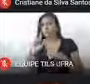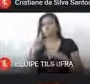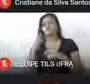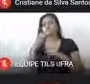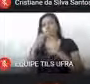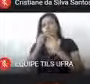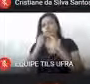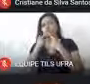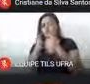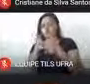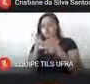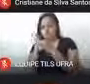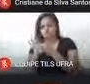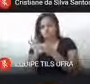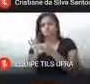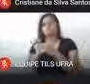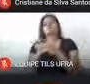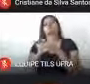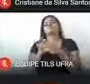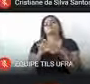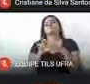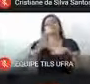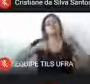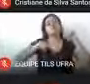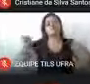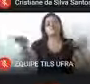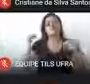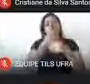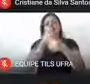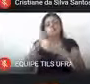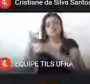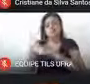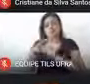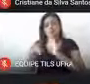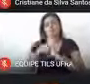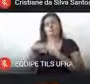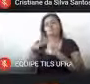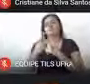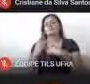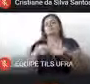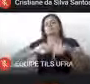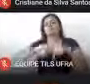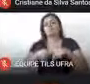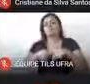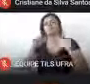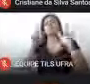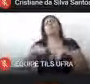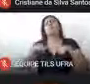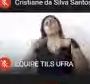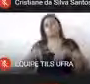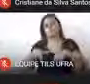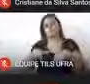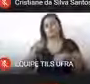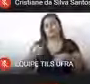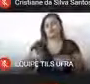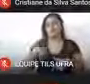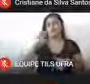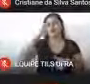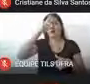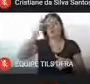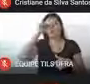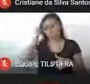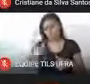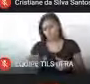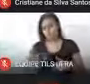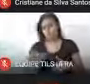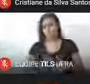O objetivo do seu estudo, o objetivo central dessa pesquisa é descrever a variação, buscando em padrões de variação léxica e em